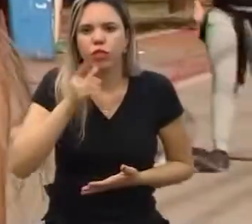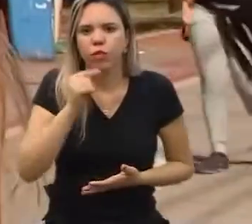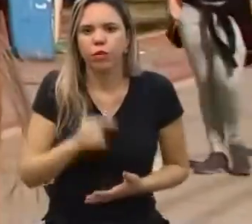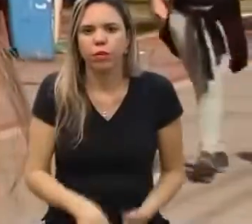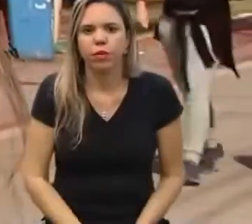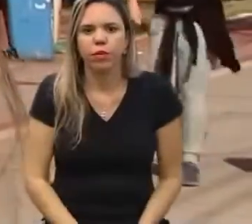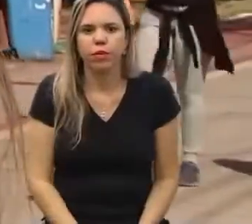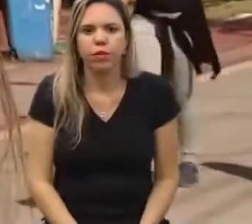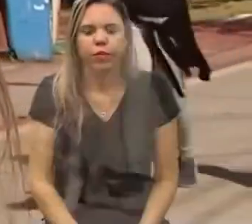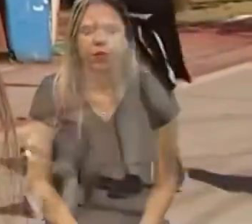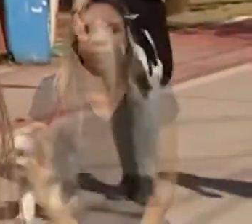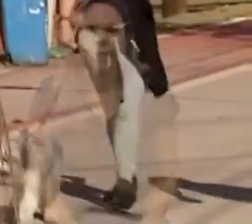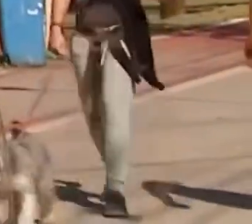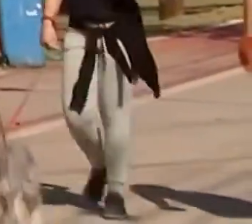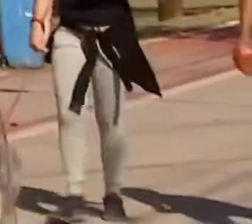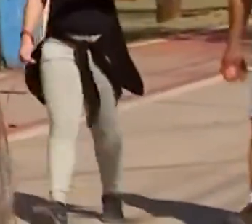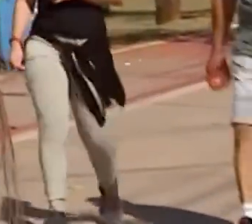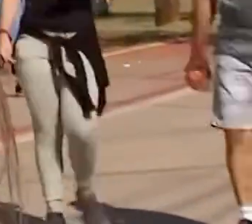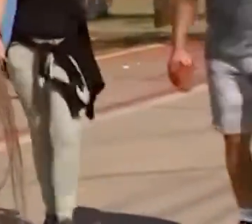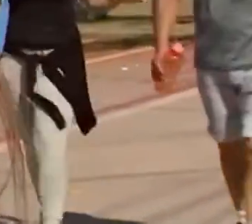água.